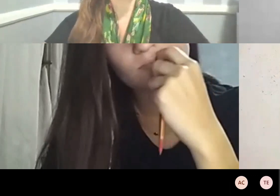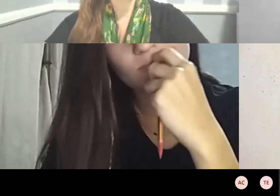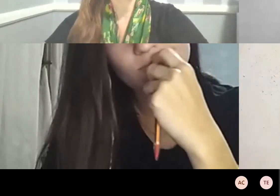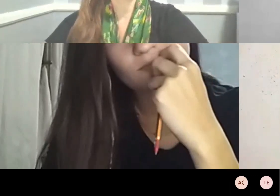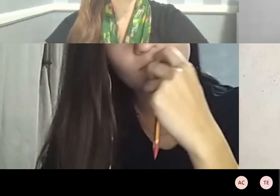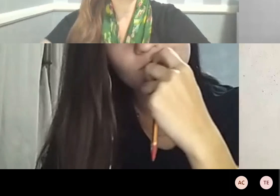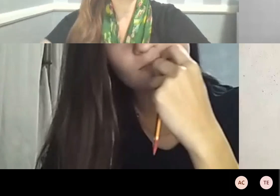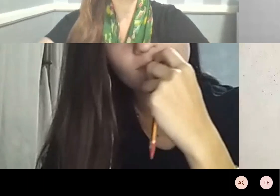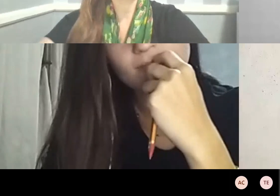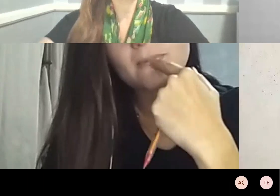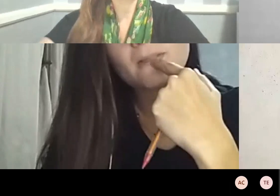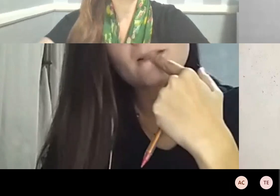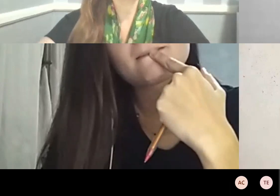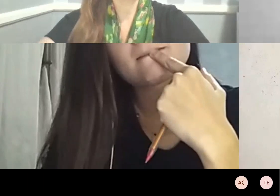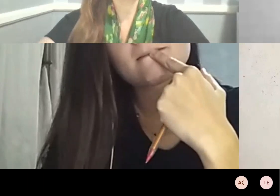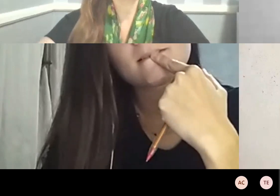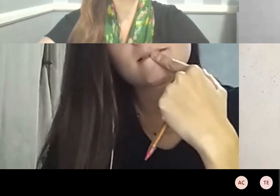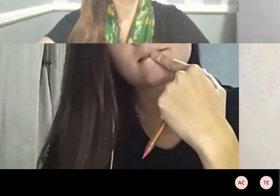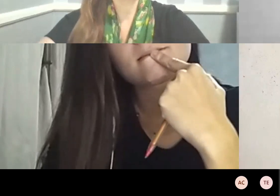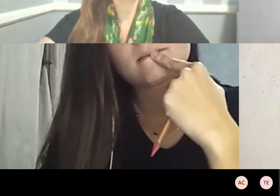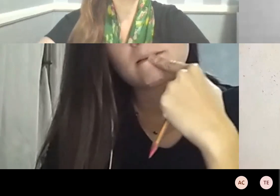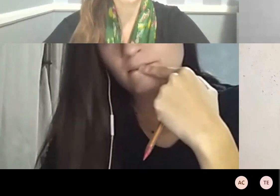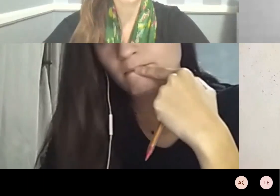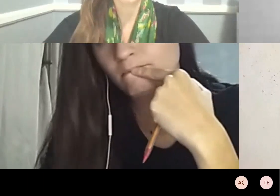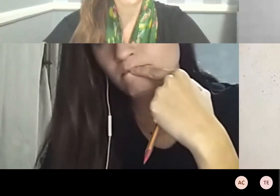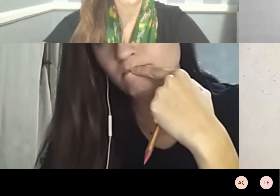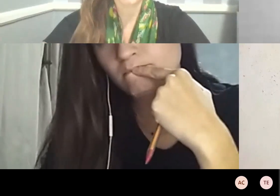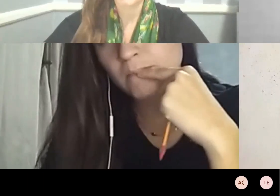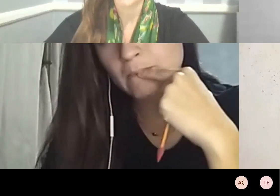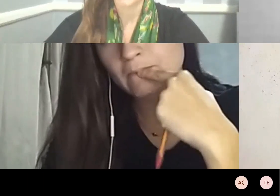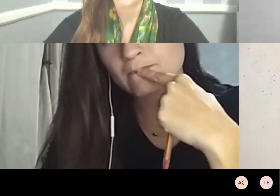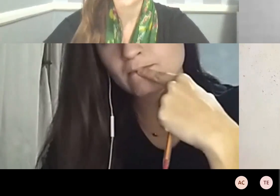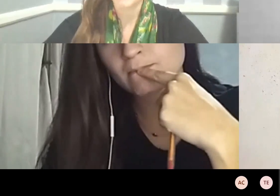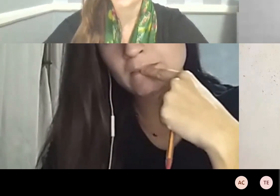Eu quero que eu explique de novo.